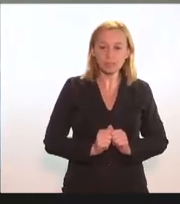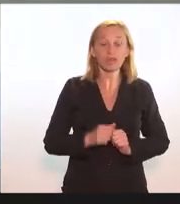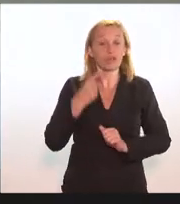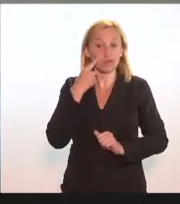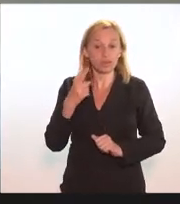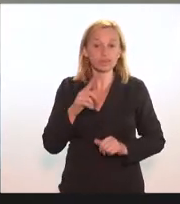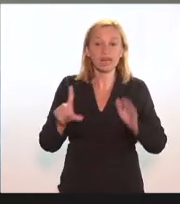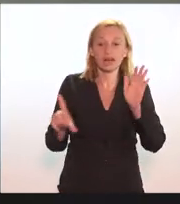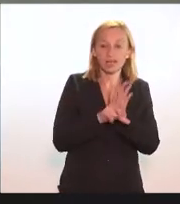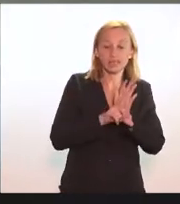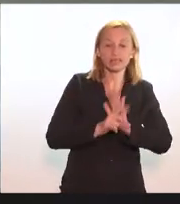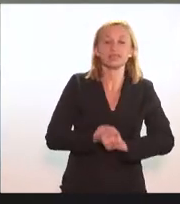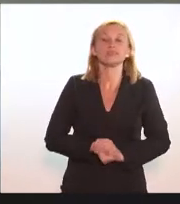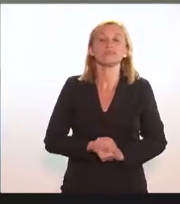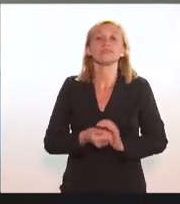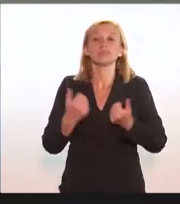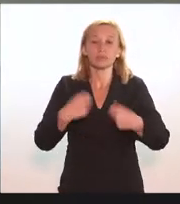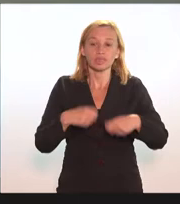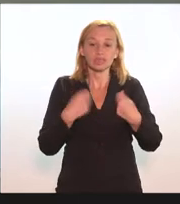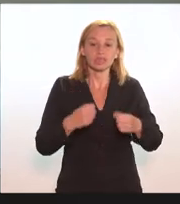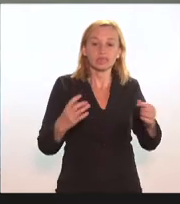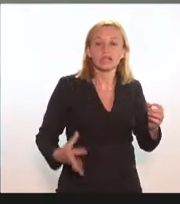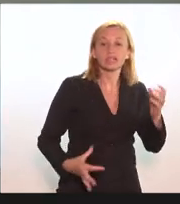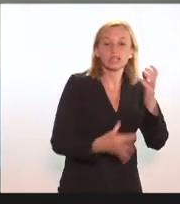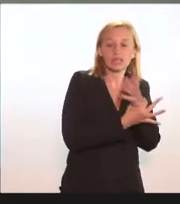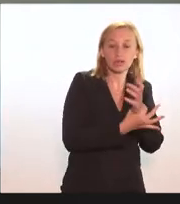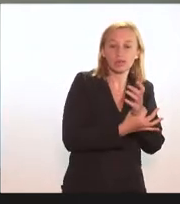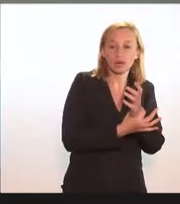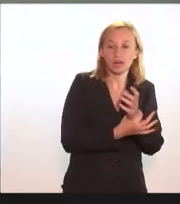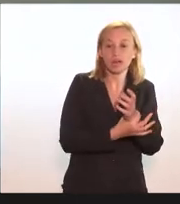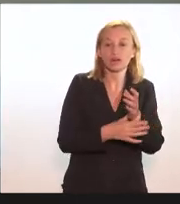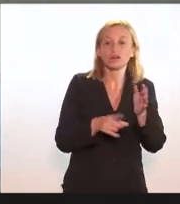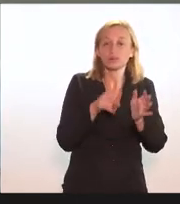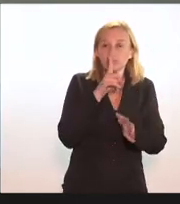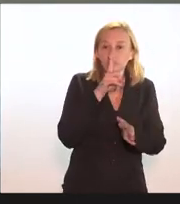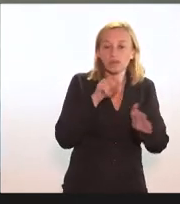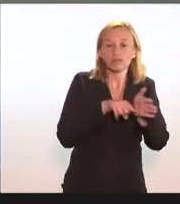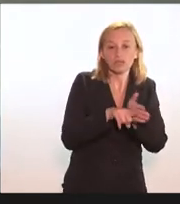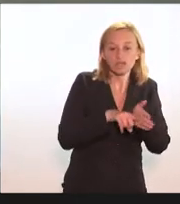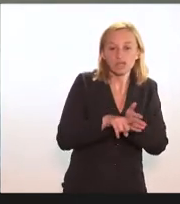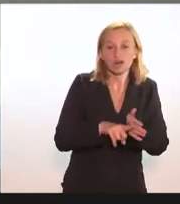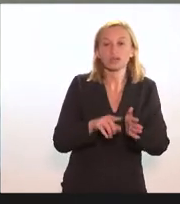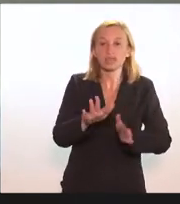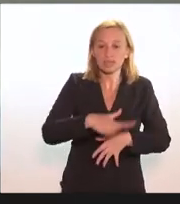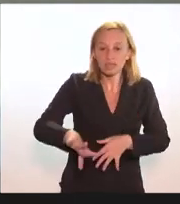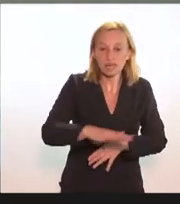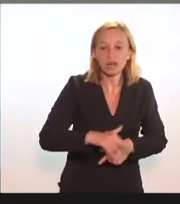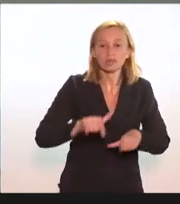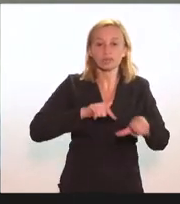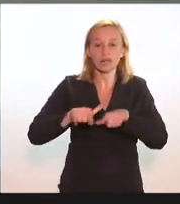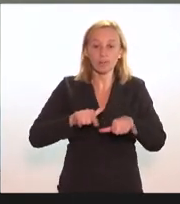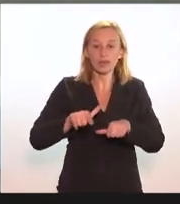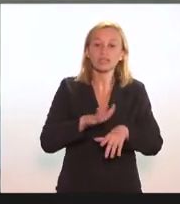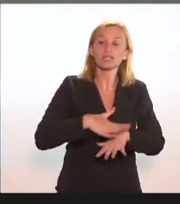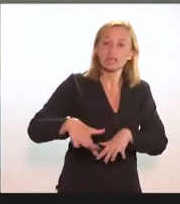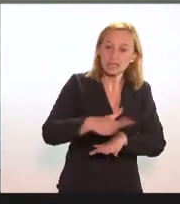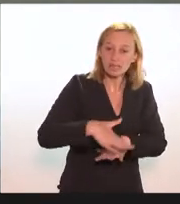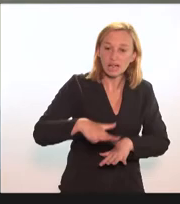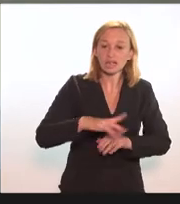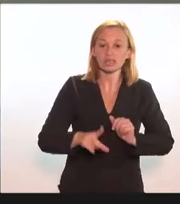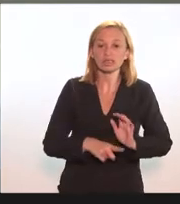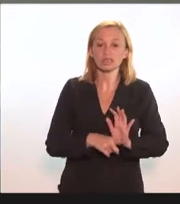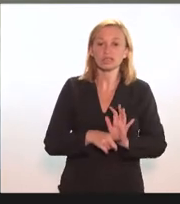na legislação e a gente precisa proteger o sigilo fiscal dessas áreas para que a gente proteja o trabalho dessas áreas e a